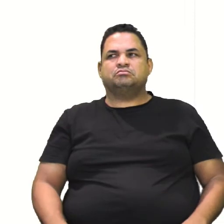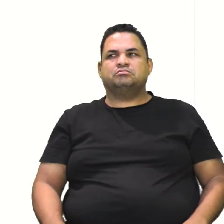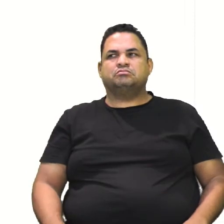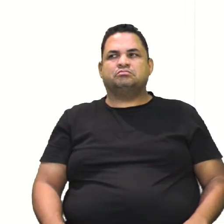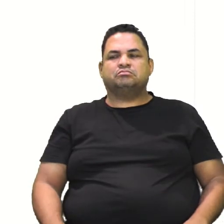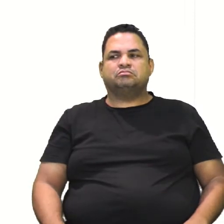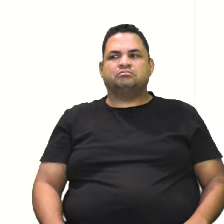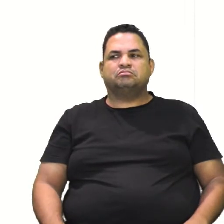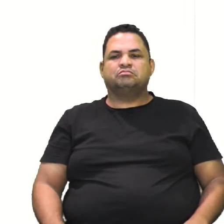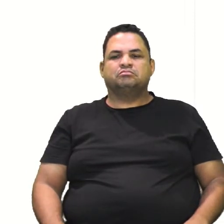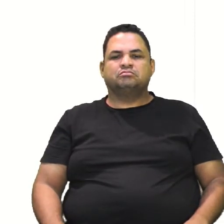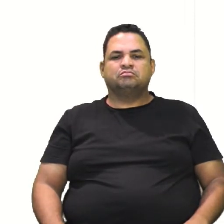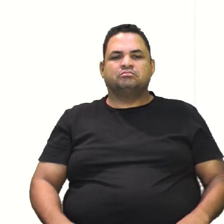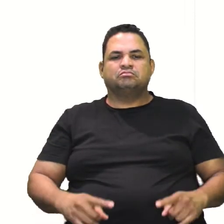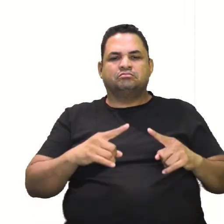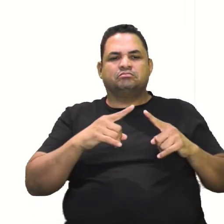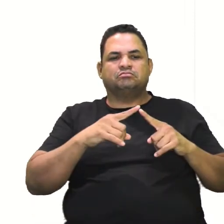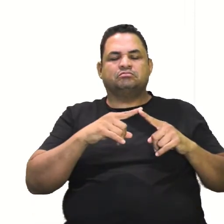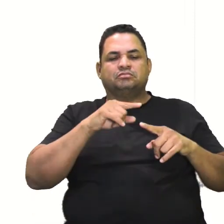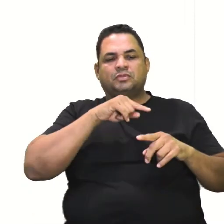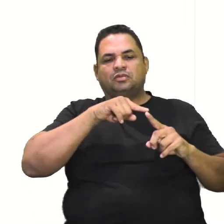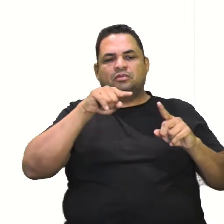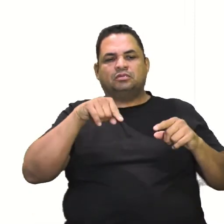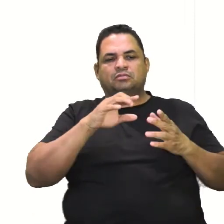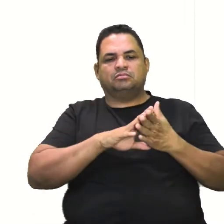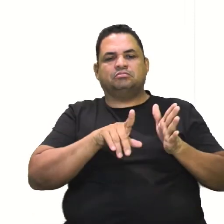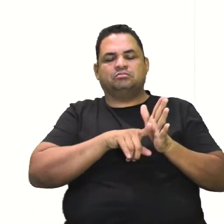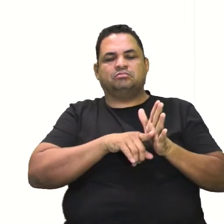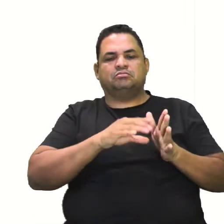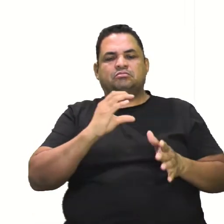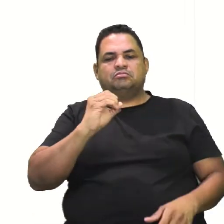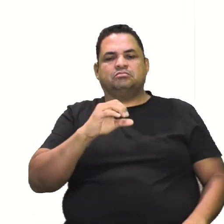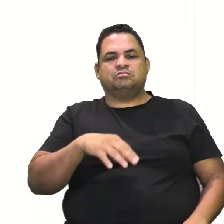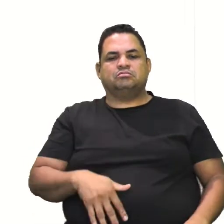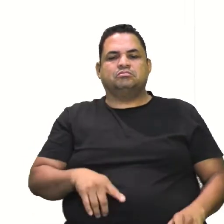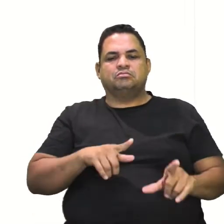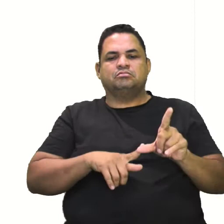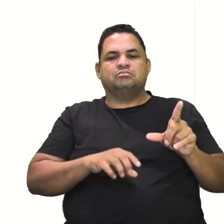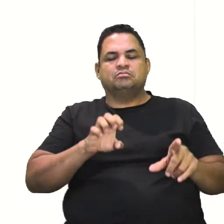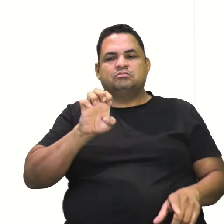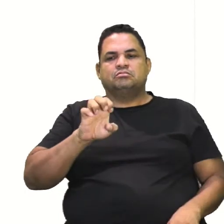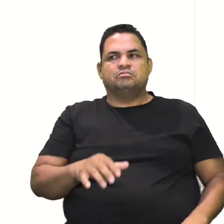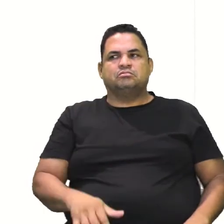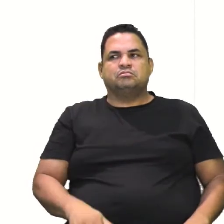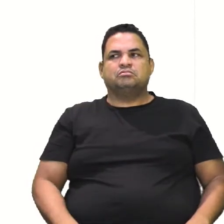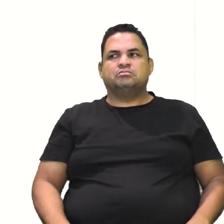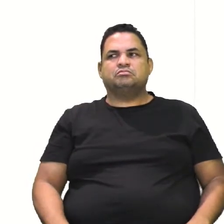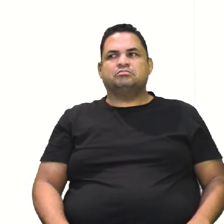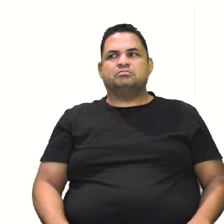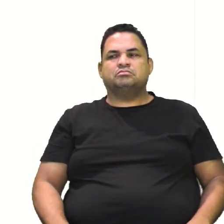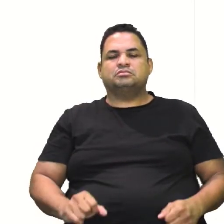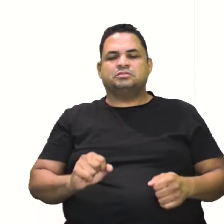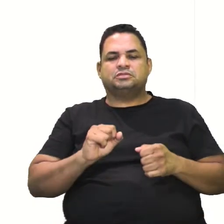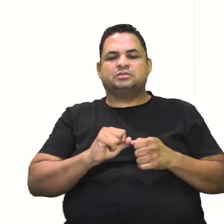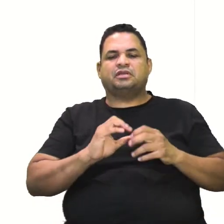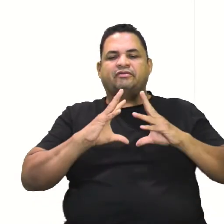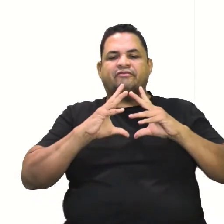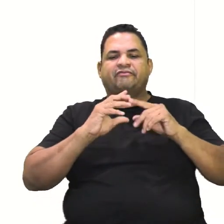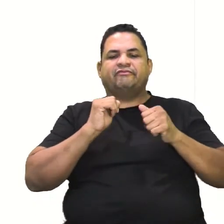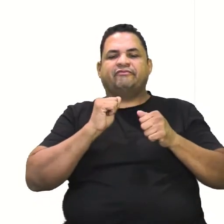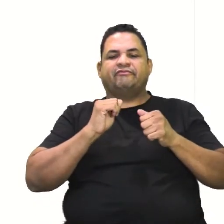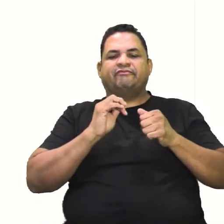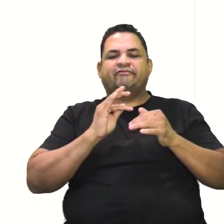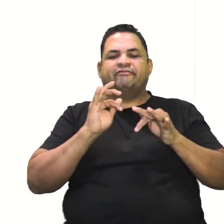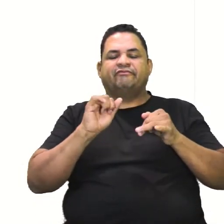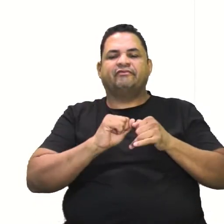C, é a letra D. Se o delta for menor do que 0, é a letra E. A gente já resolve tudo já, de uma Então vez podemos só.